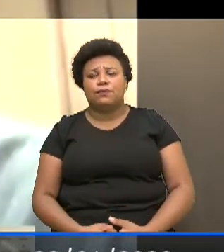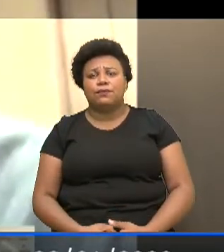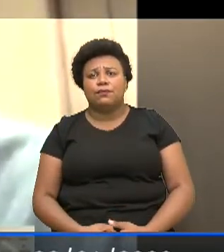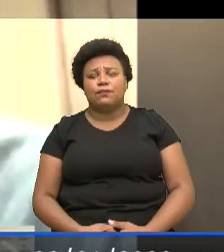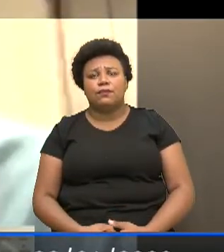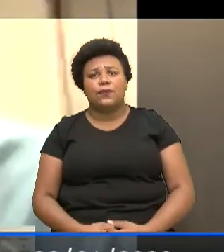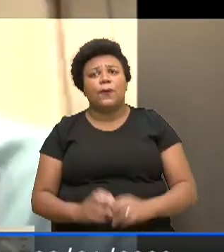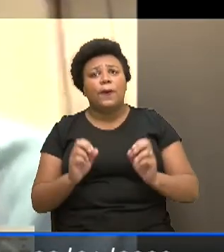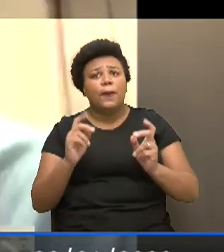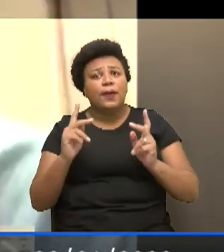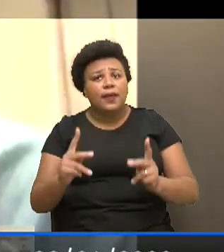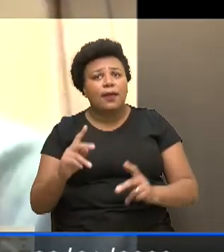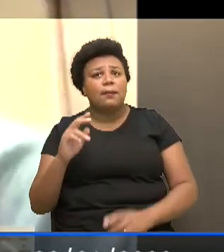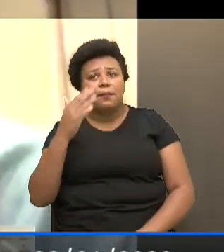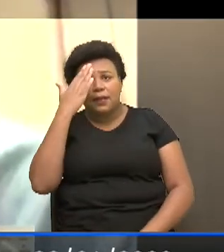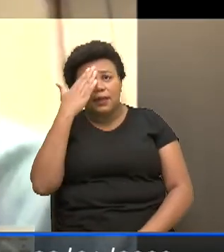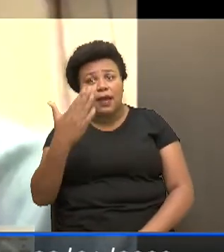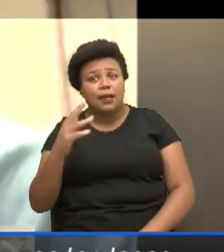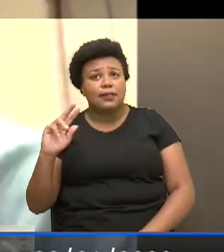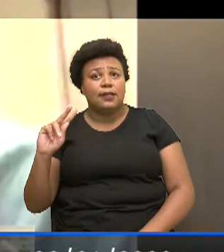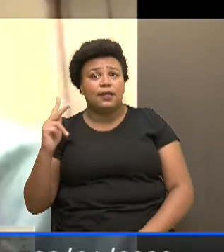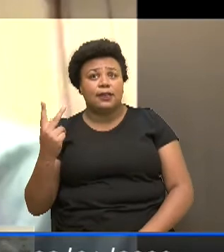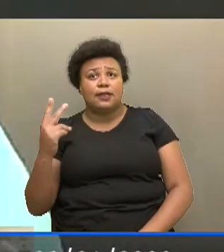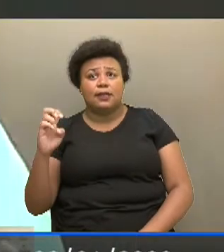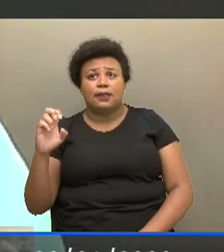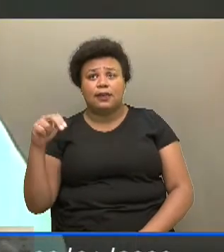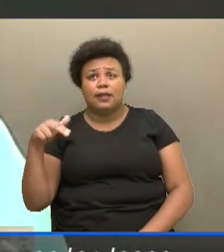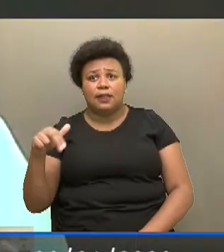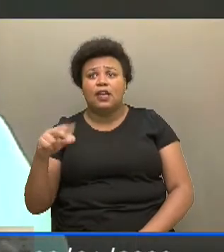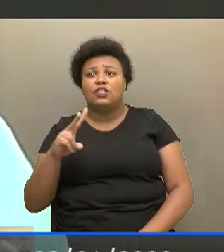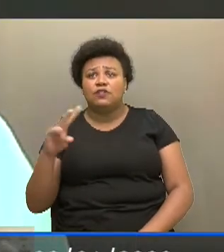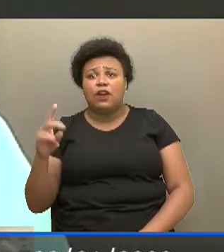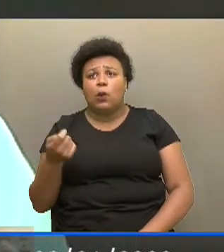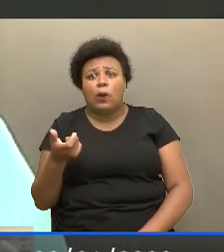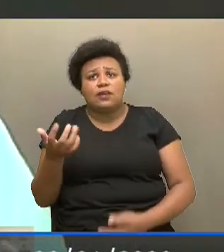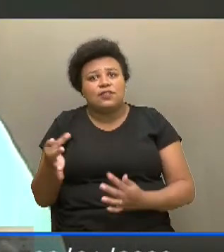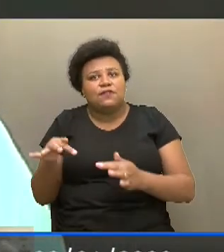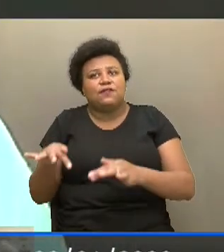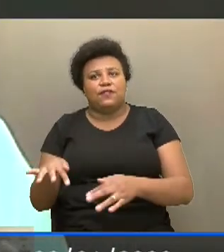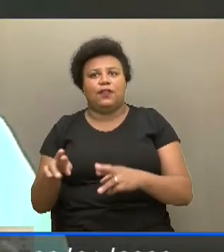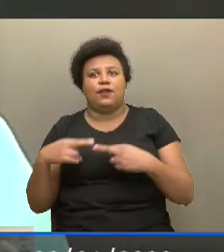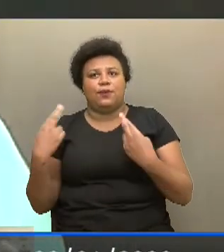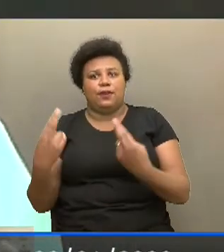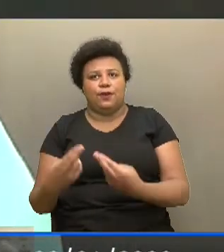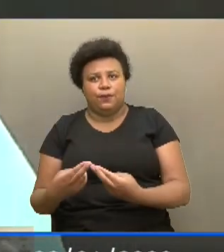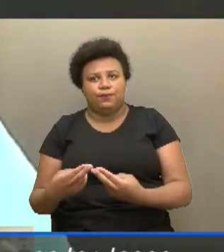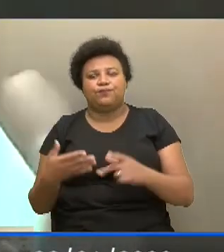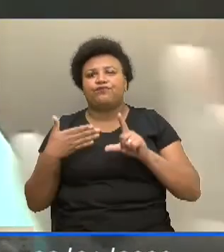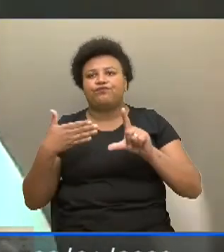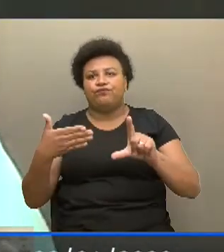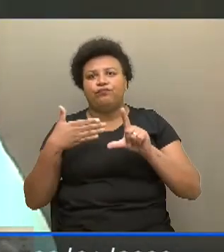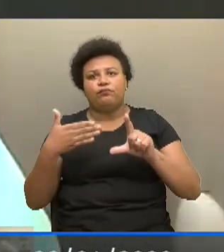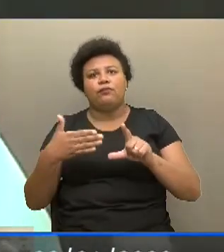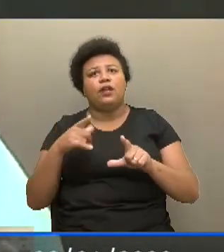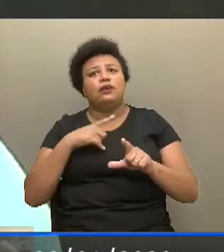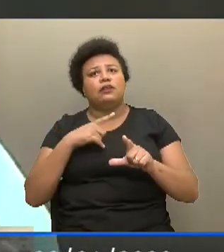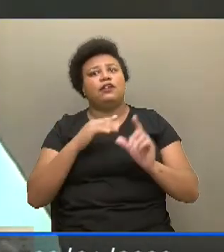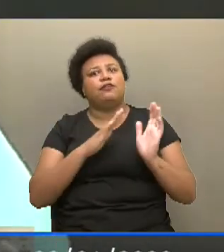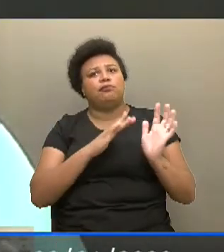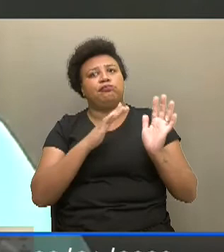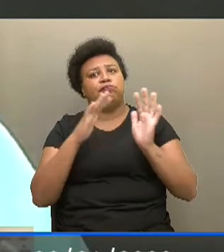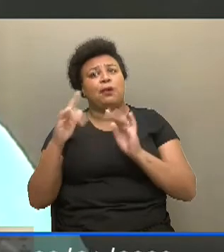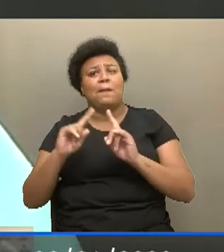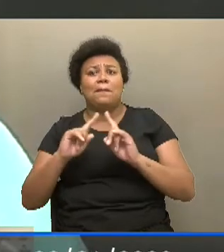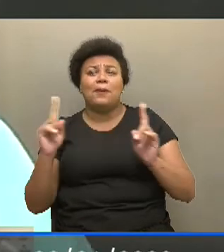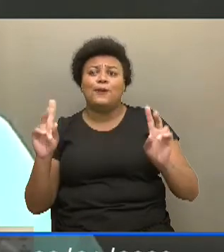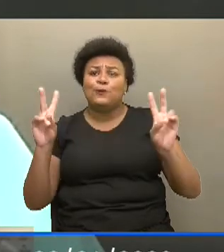Ok, obrigado, Helena, pela manifestação. Nós vamos nos encaminhando para o final aqui da nossa videoconferência. Ela foi extensa, mas é que o